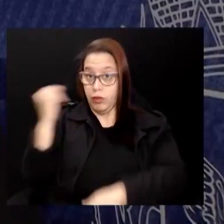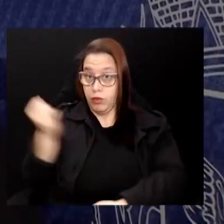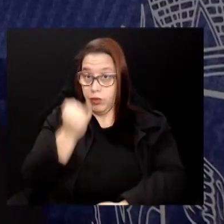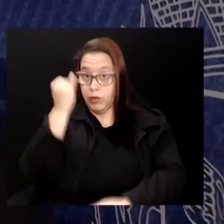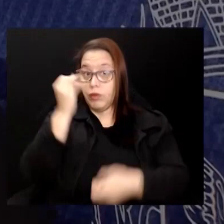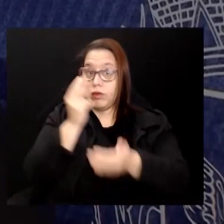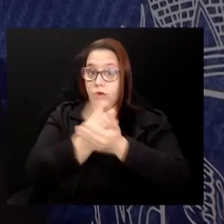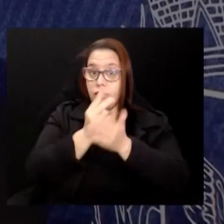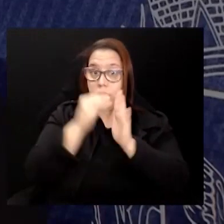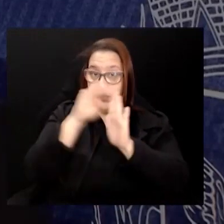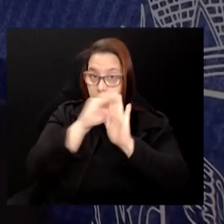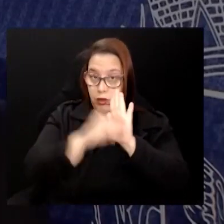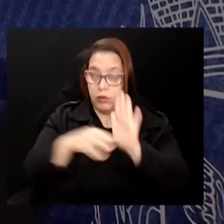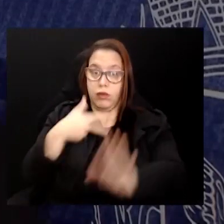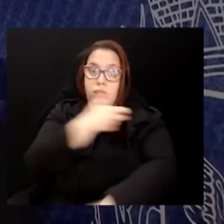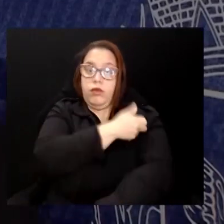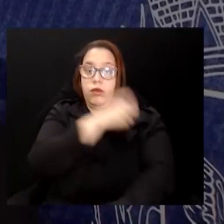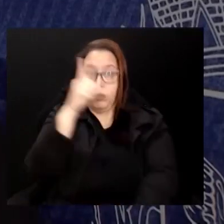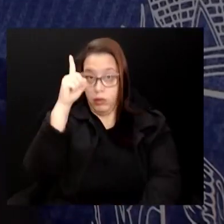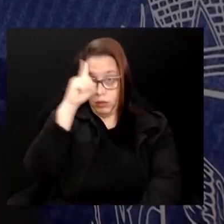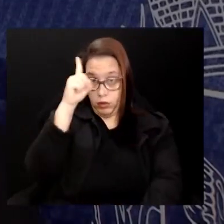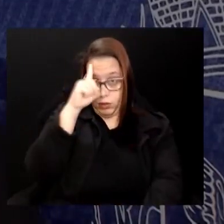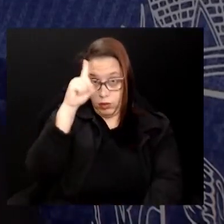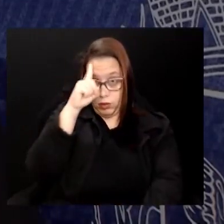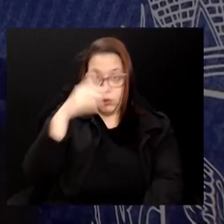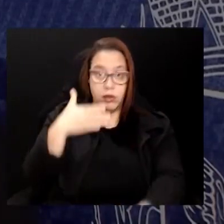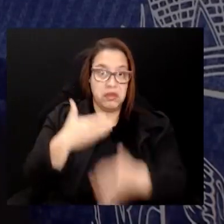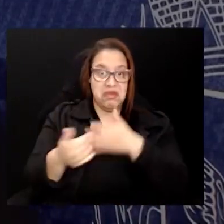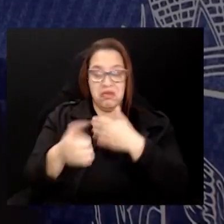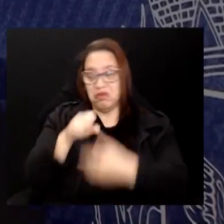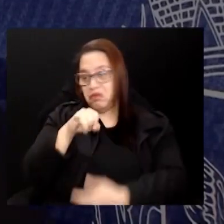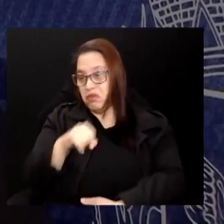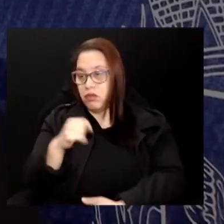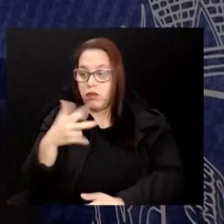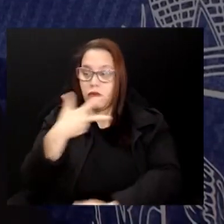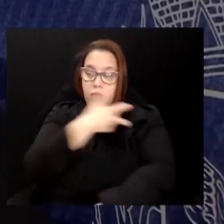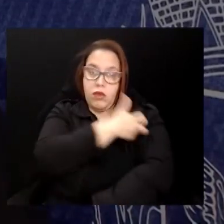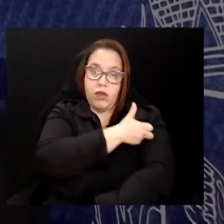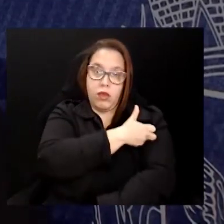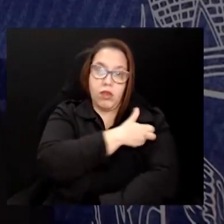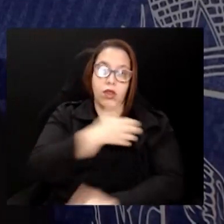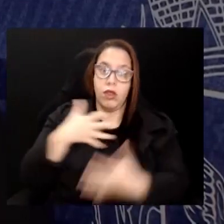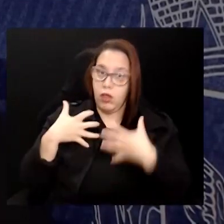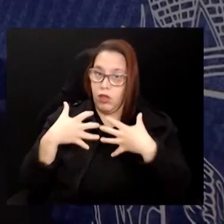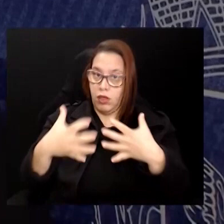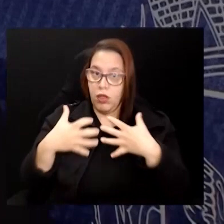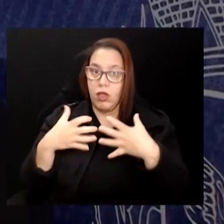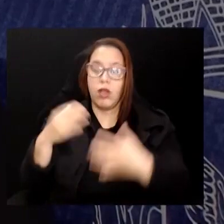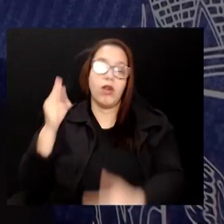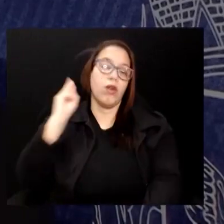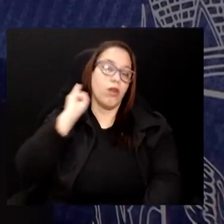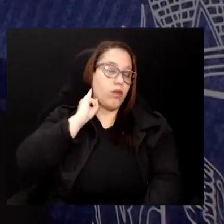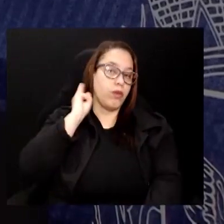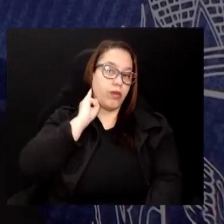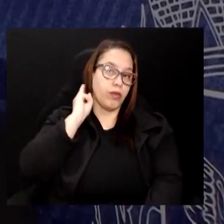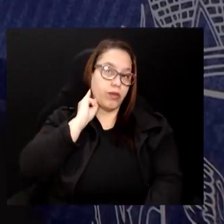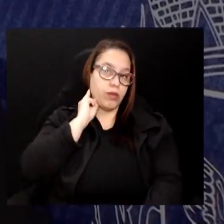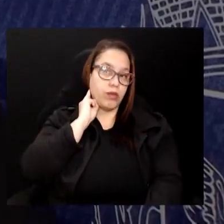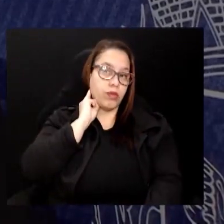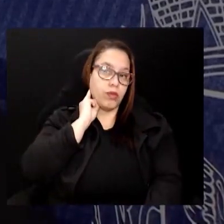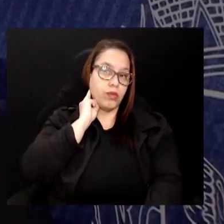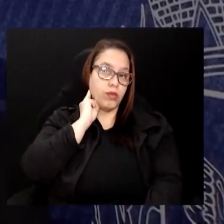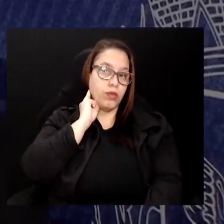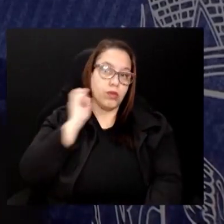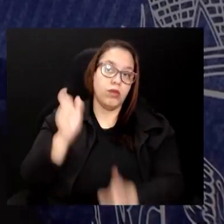em dia, né? Independente se é a vacina da pneumonia, da meningite, a gente tem aí um calendário bem amplo e é sempre importante que